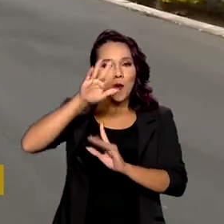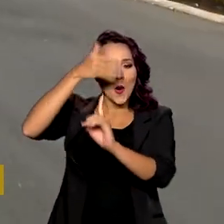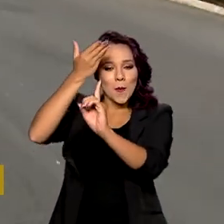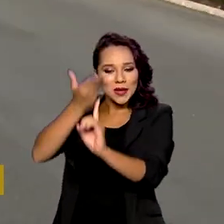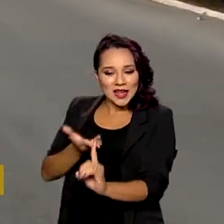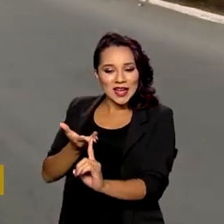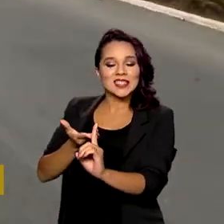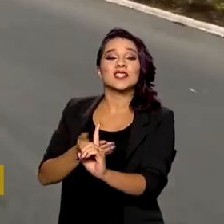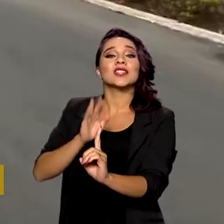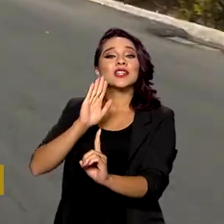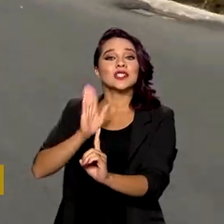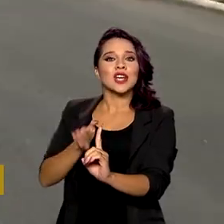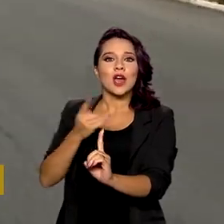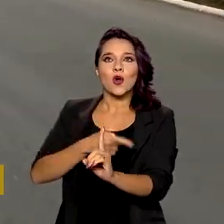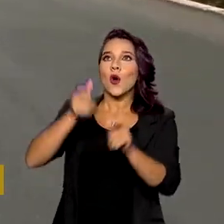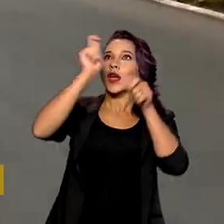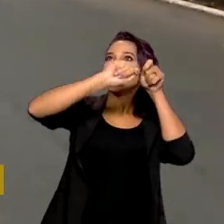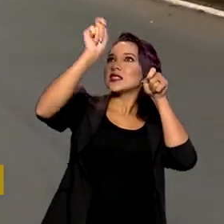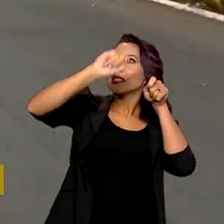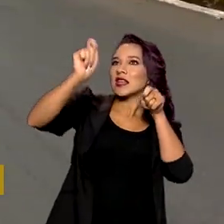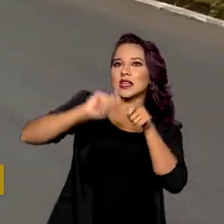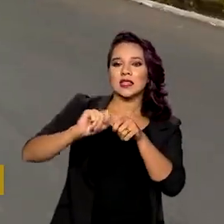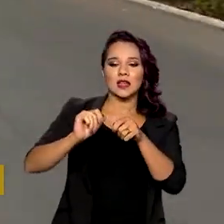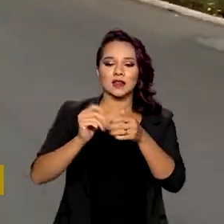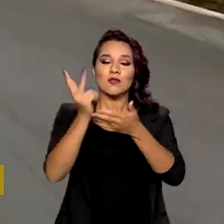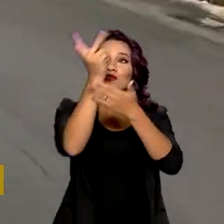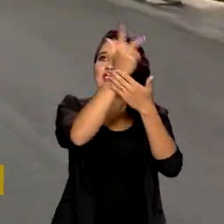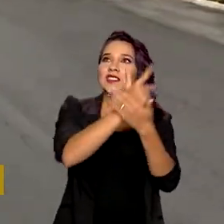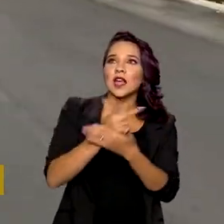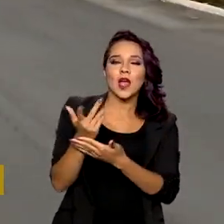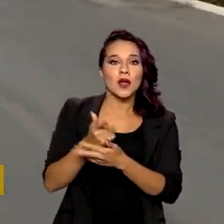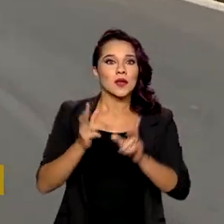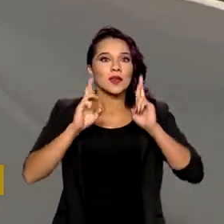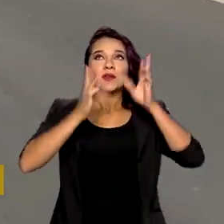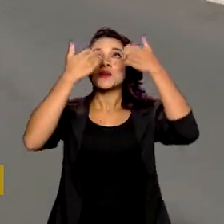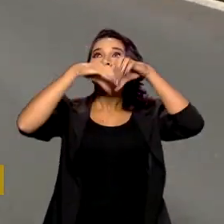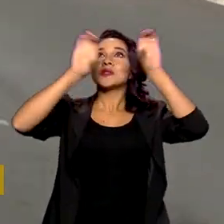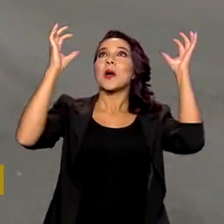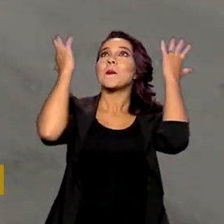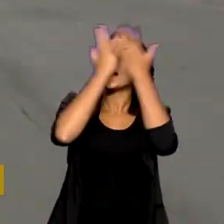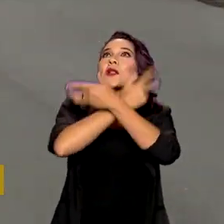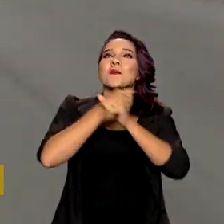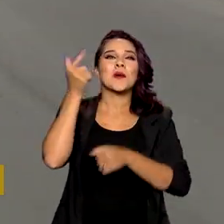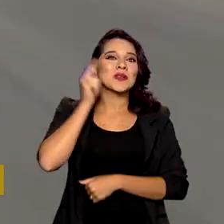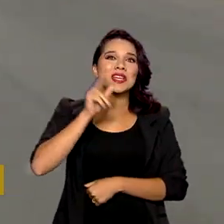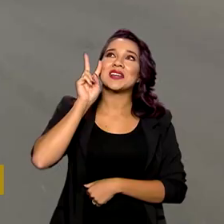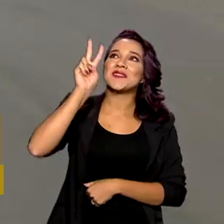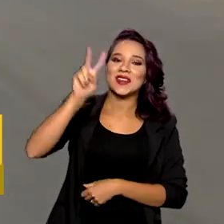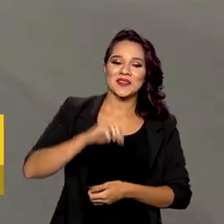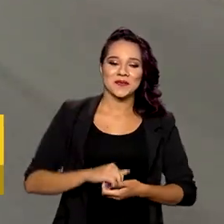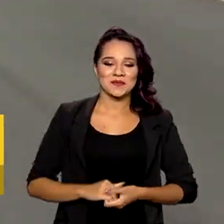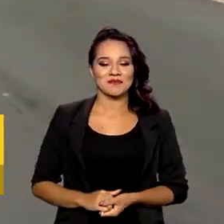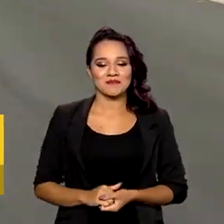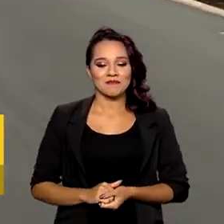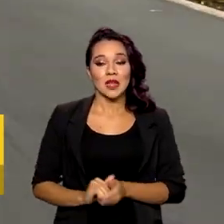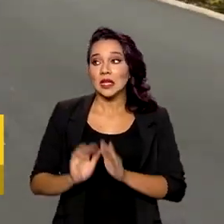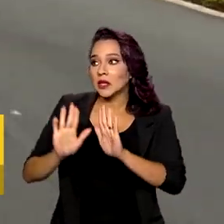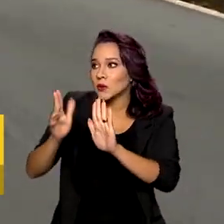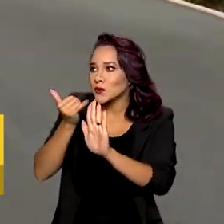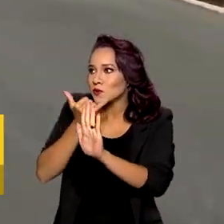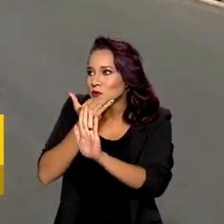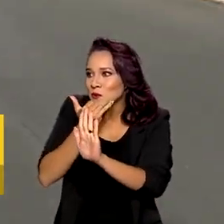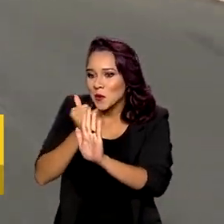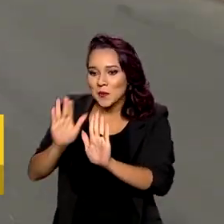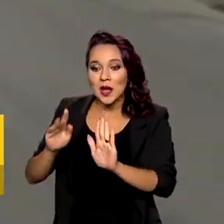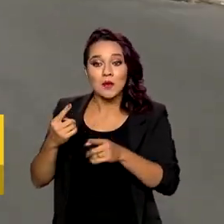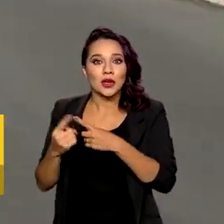homenagem com uma escrita no céu. A gente até espera que o céu melhore um pouquinho para essa questão. Vou cortar aqui o senhor, Major. Perfeito. Me